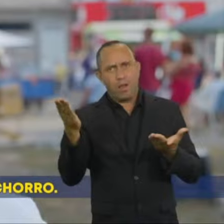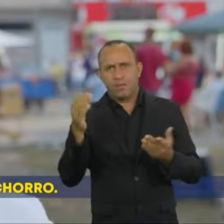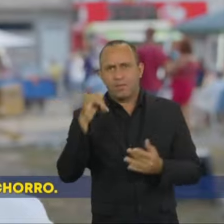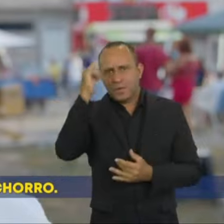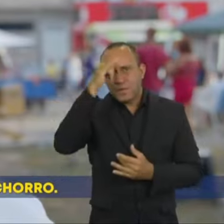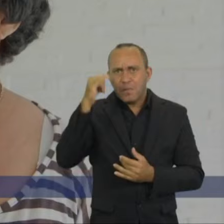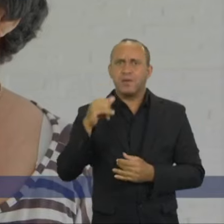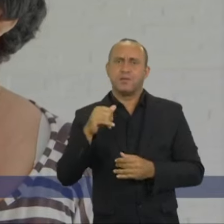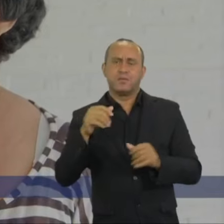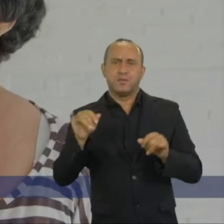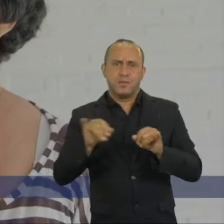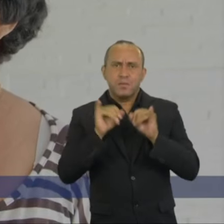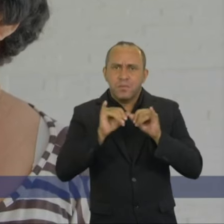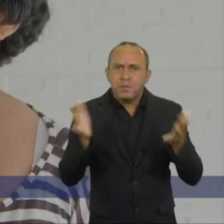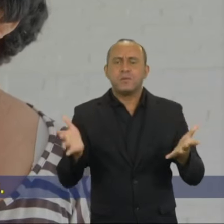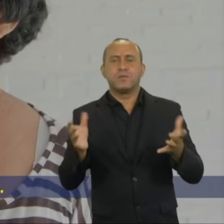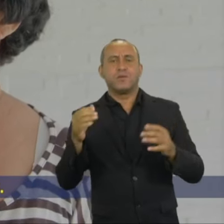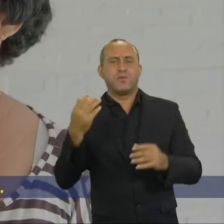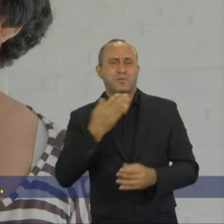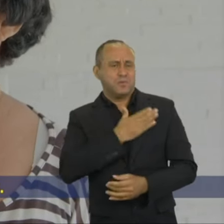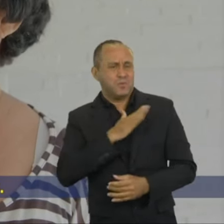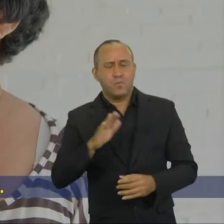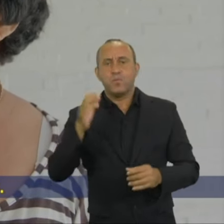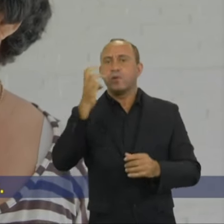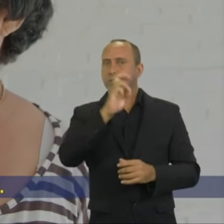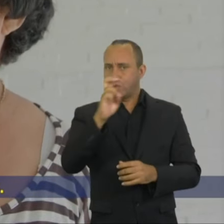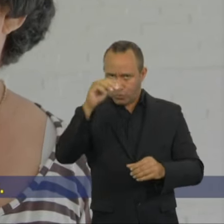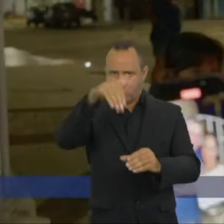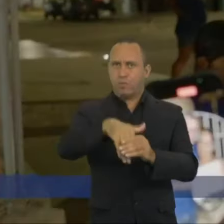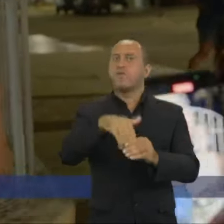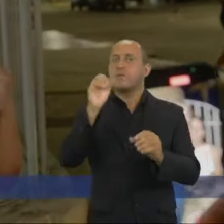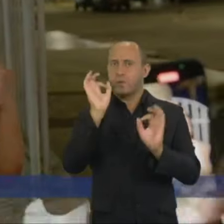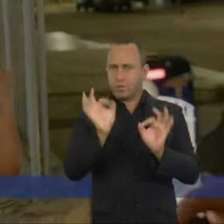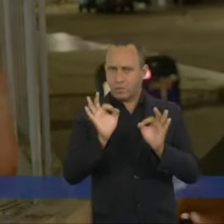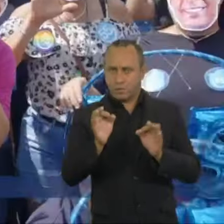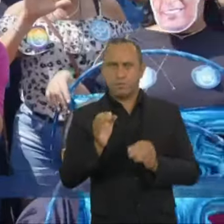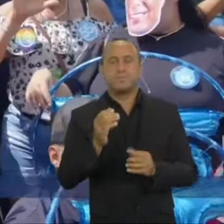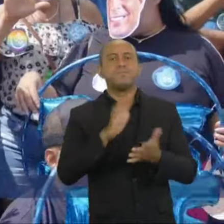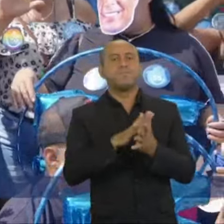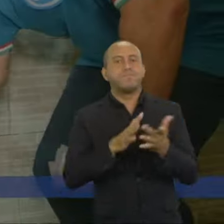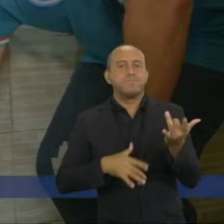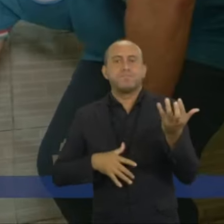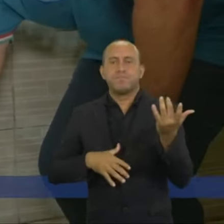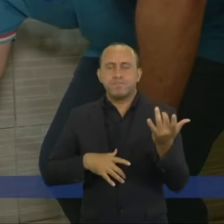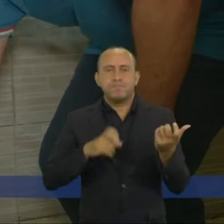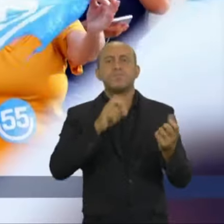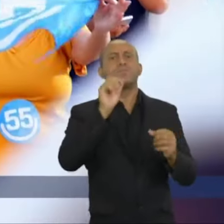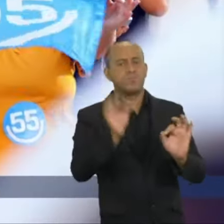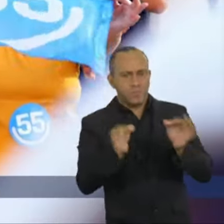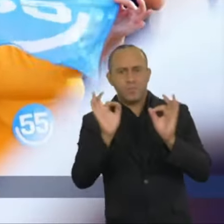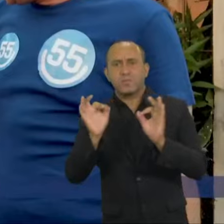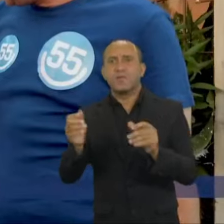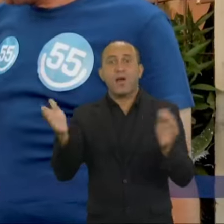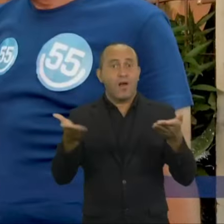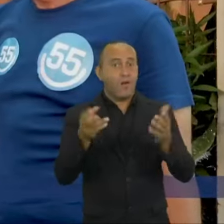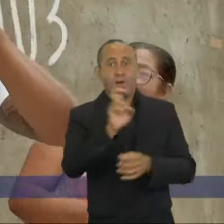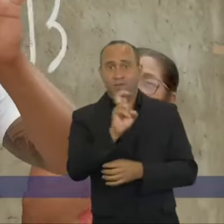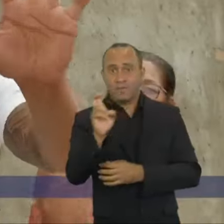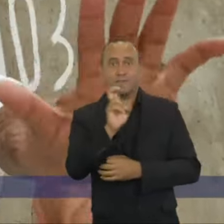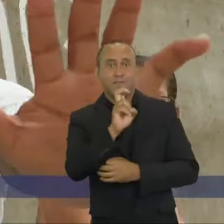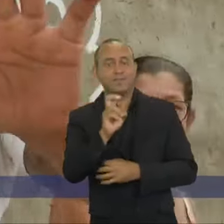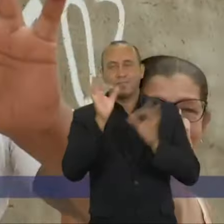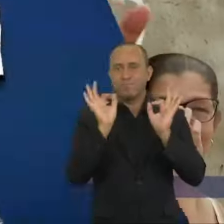de besta, de cachorro. Me senti traída e hoje eu voto em Fábio 5-5. Escute meu compadre, eu vou votar no 5-5. Eu também voto no